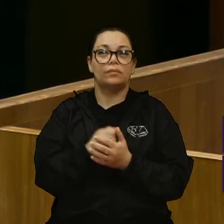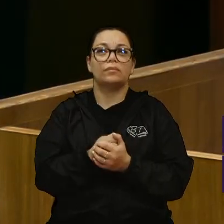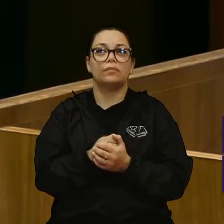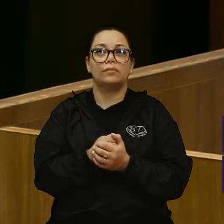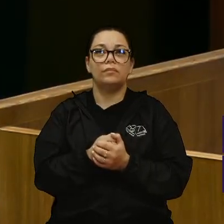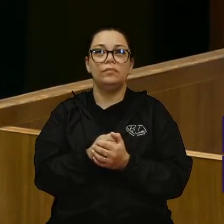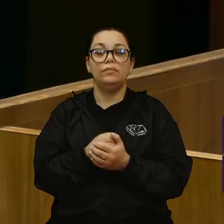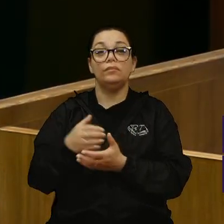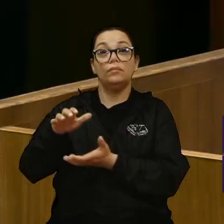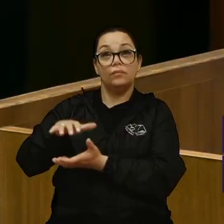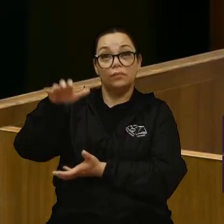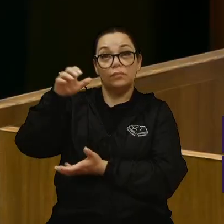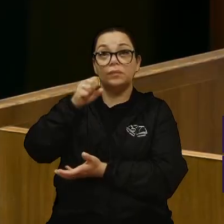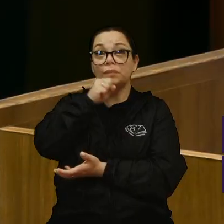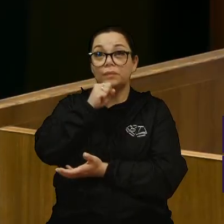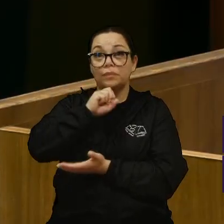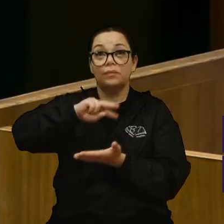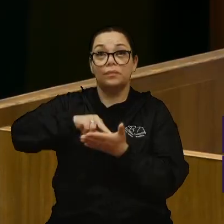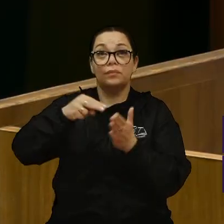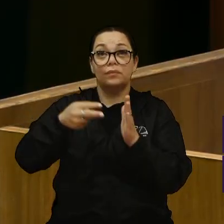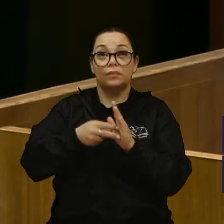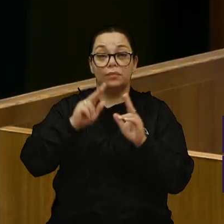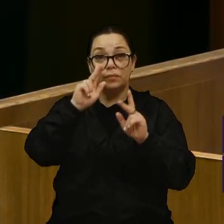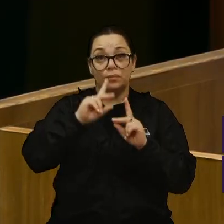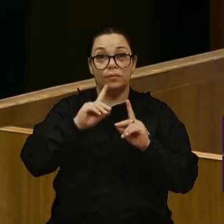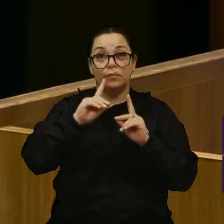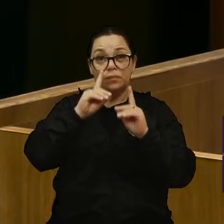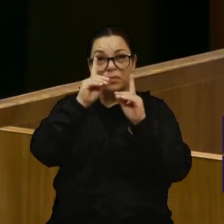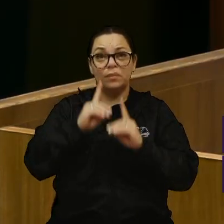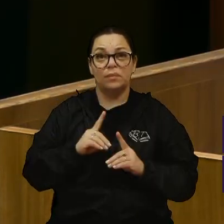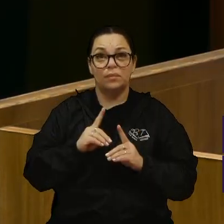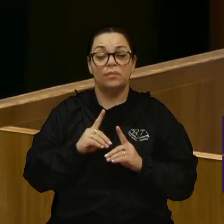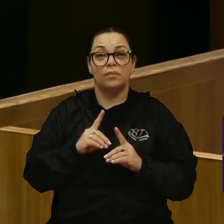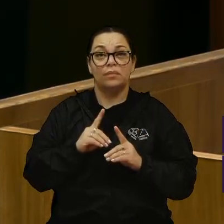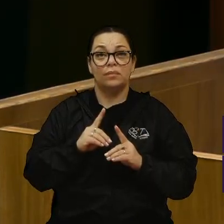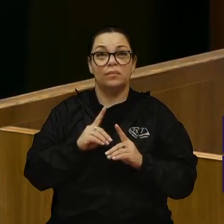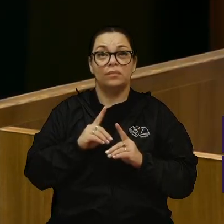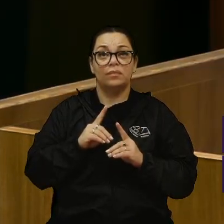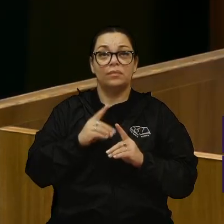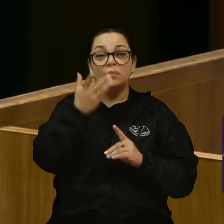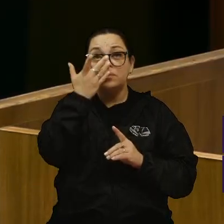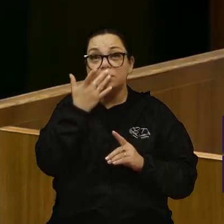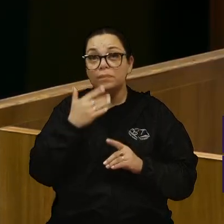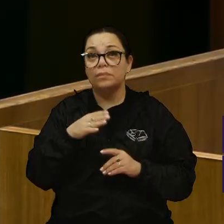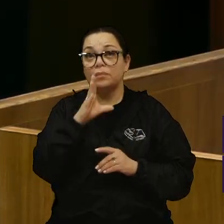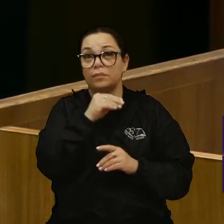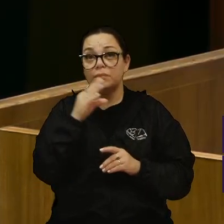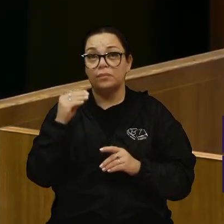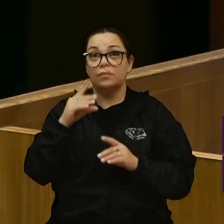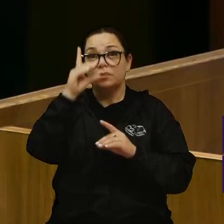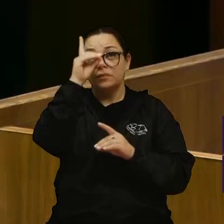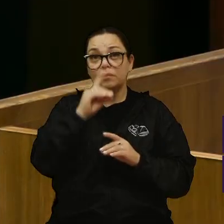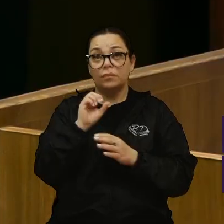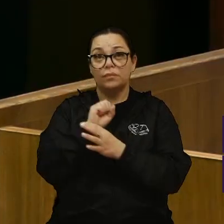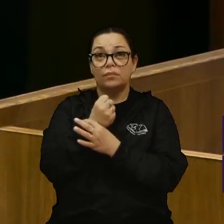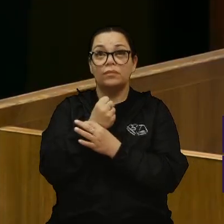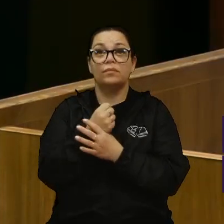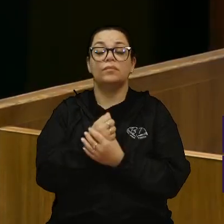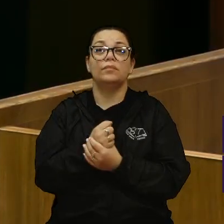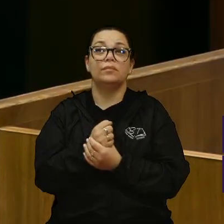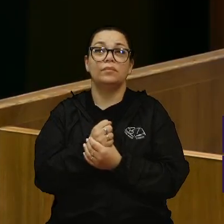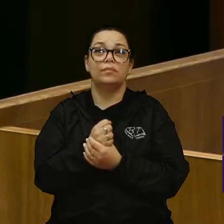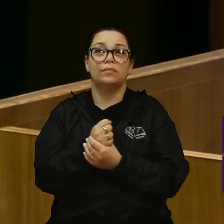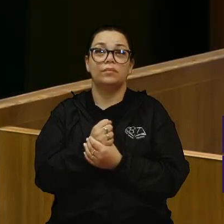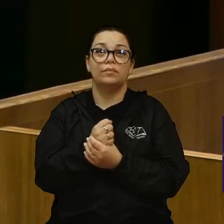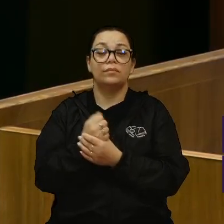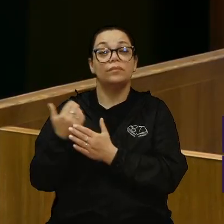o envelhecimento seja sinônimo de dignidade, onde as crianças e os adolescentes tenham seus direitos garantidos,